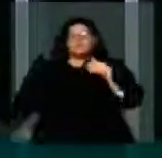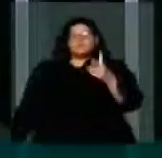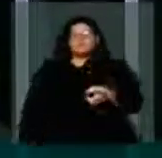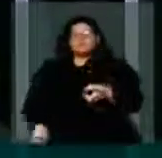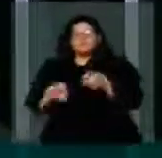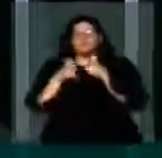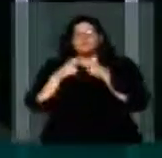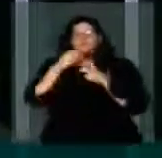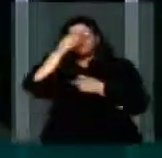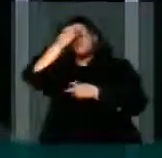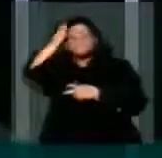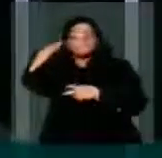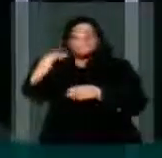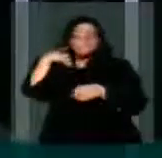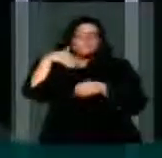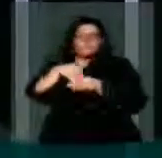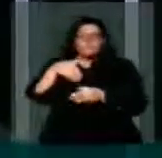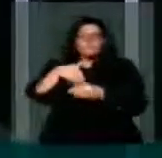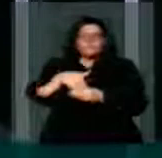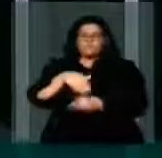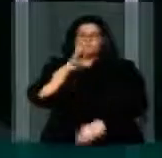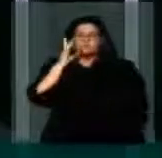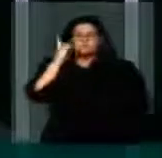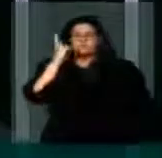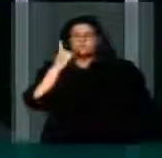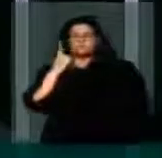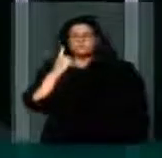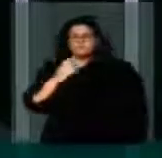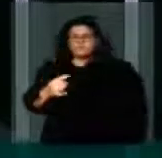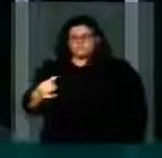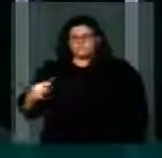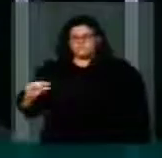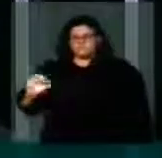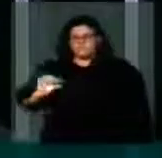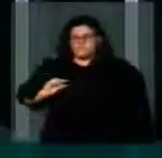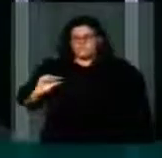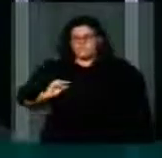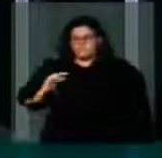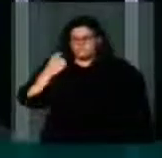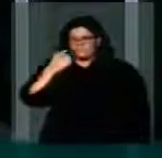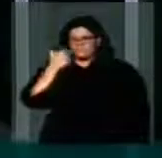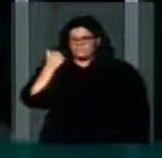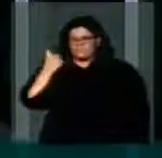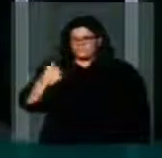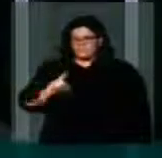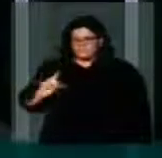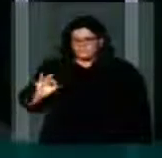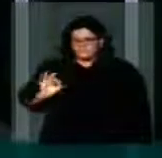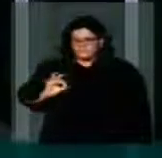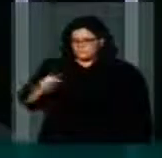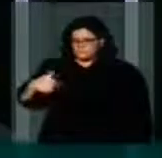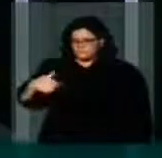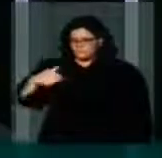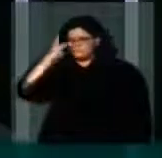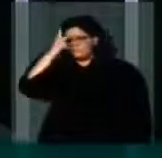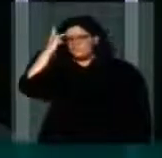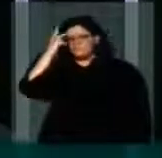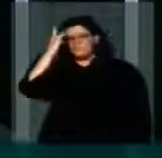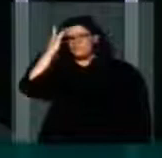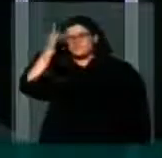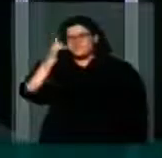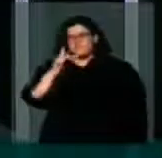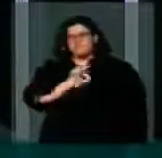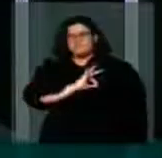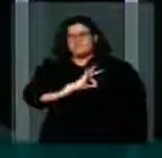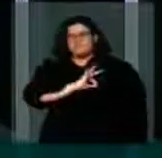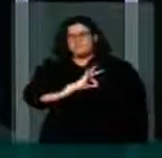bottom parlamentar, e me recordo que até o meu nobre companheiro Luiz Lauro brincava, né? As pessoas não sabem o